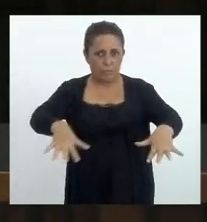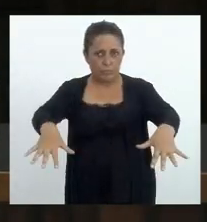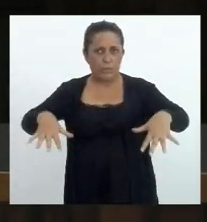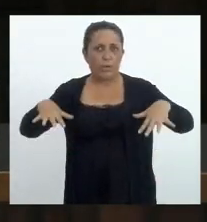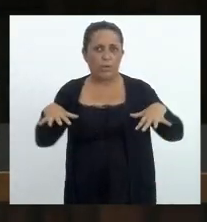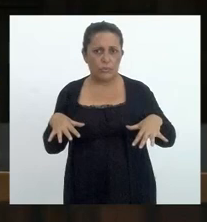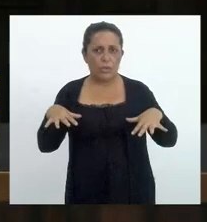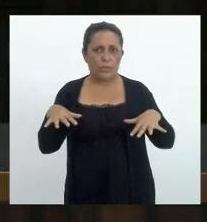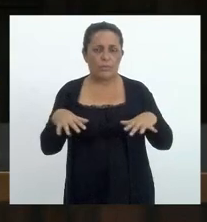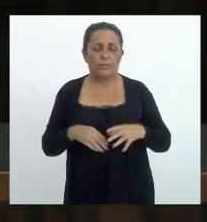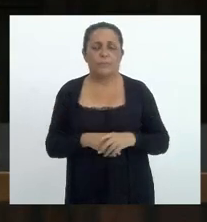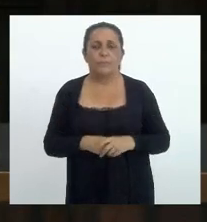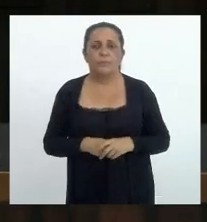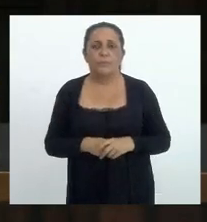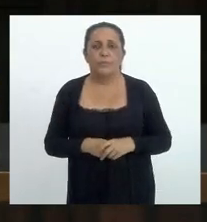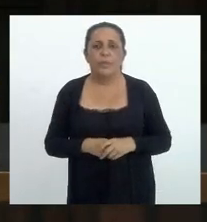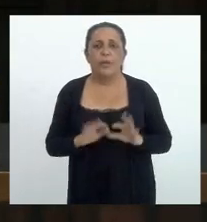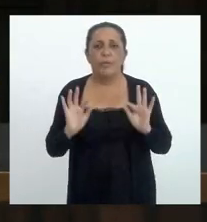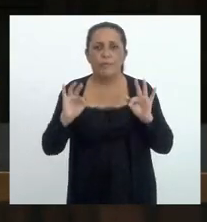E, finalmente,